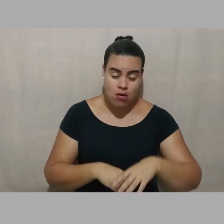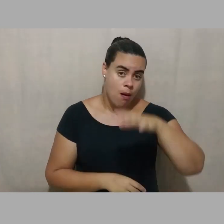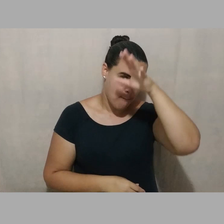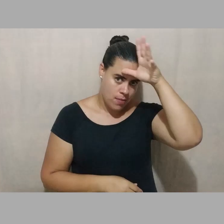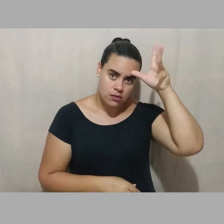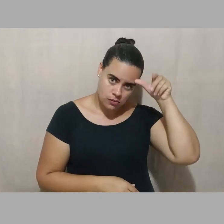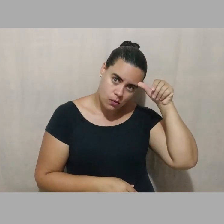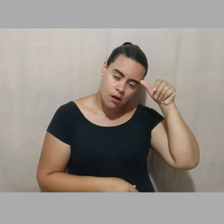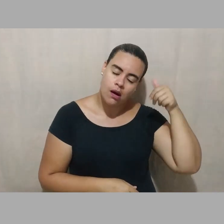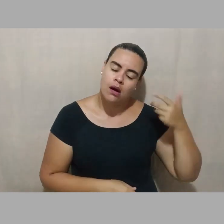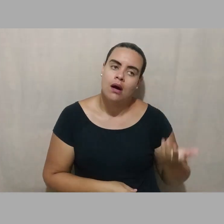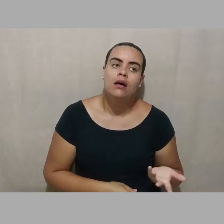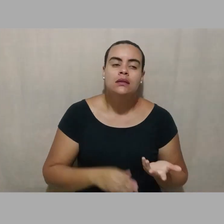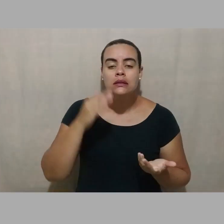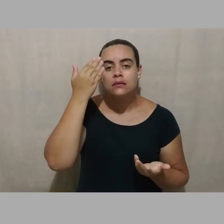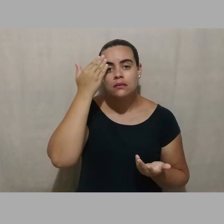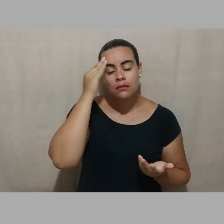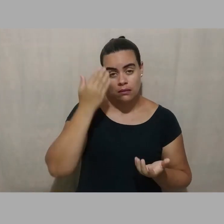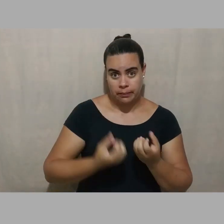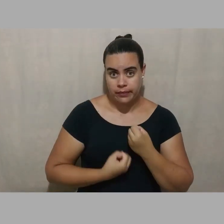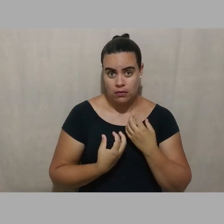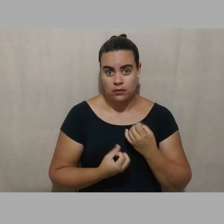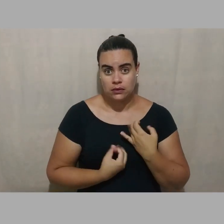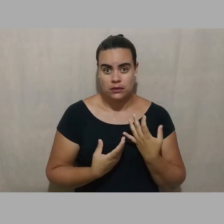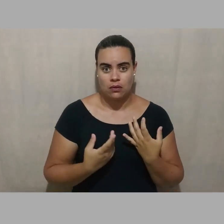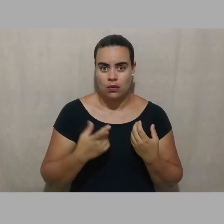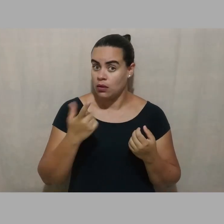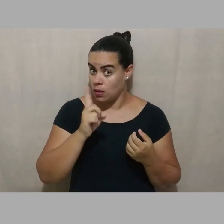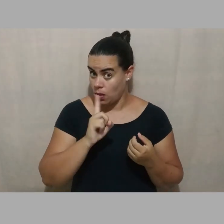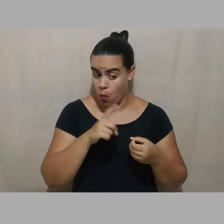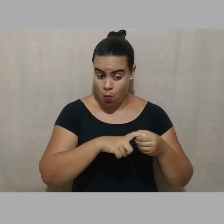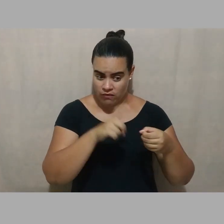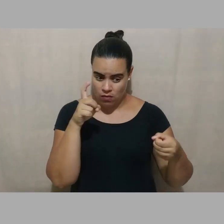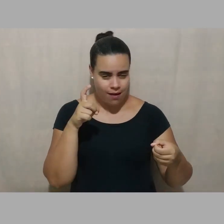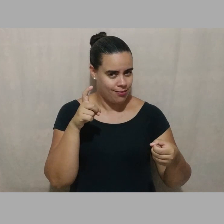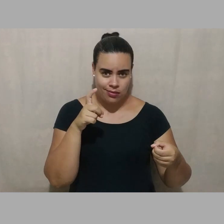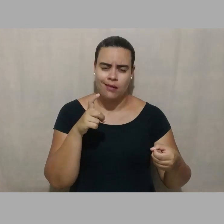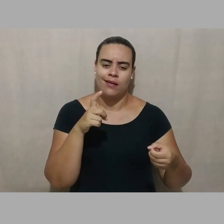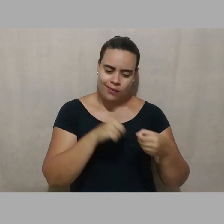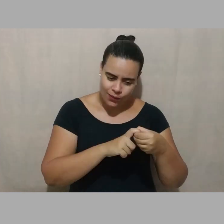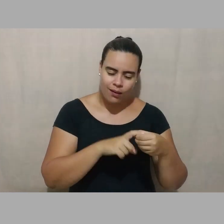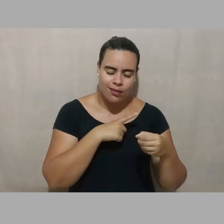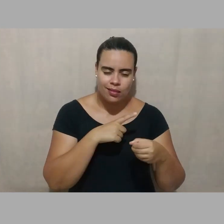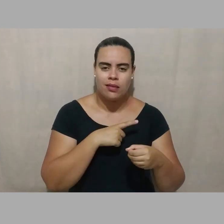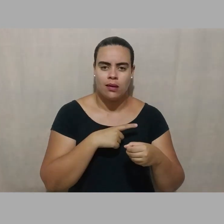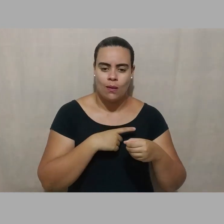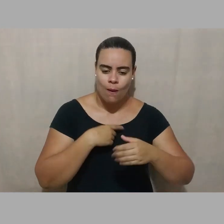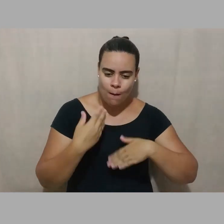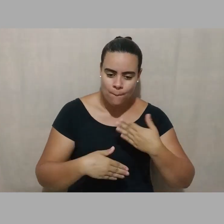sexualidade na Amazônia, né? Compreender que essa produção não está desvinculada de um processo que é um processo